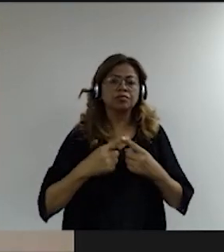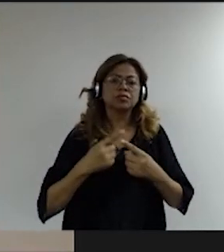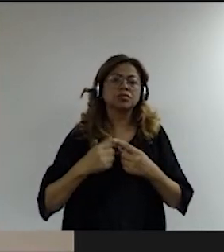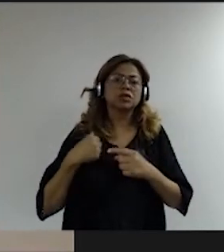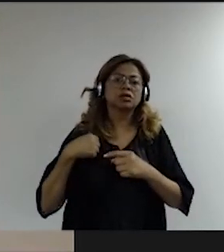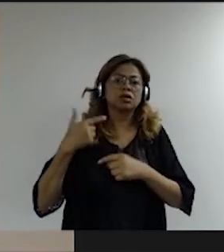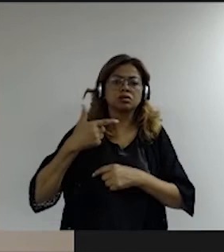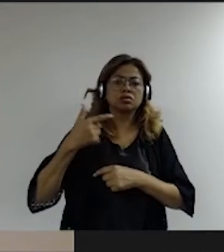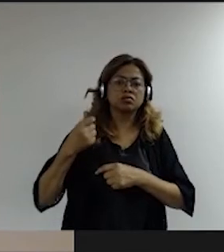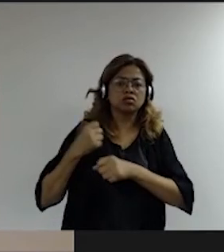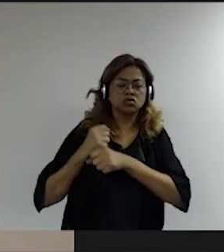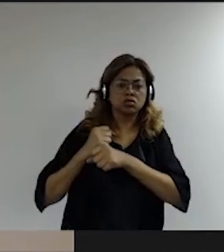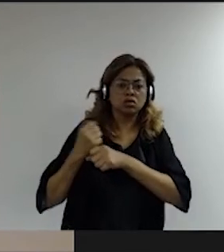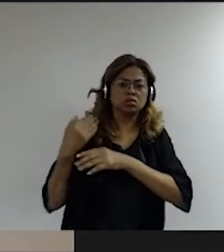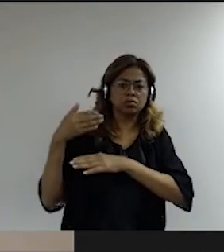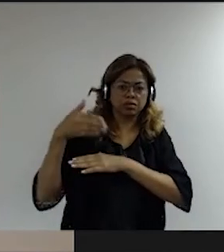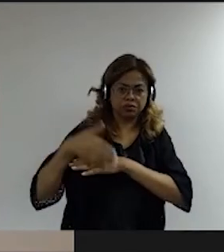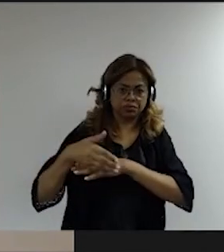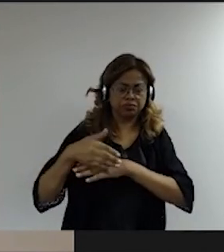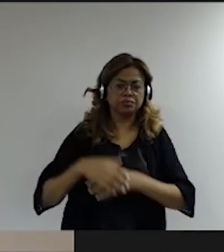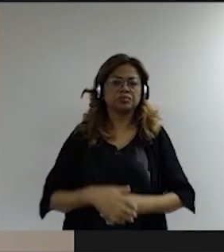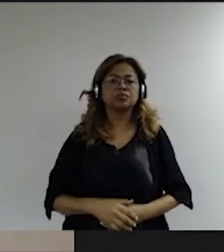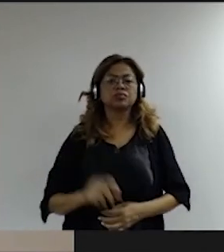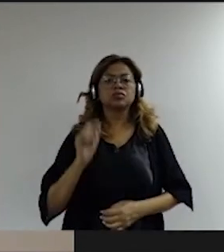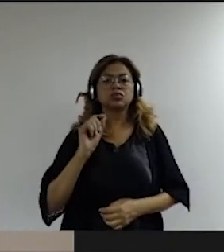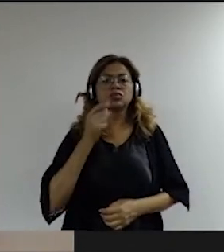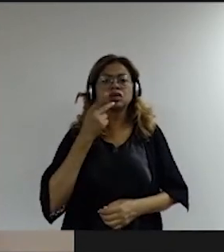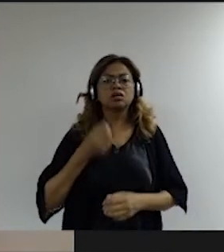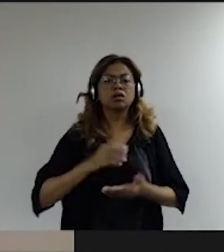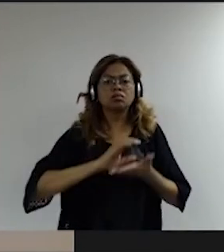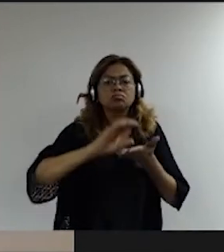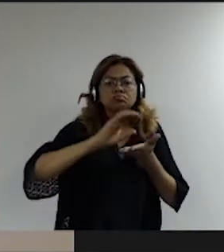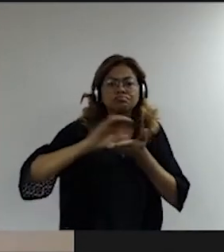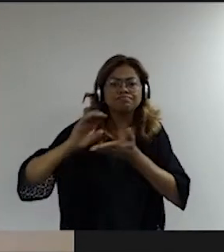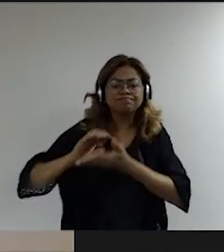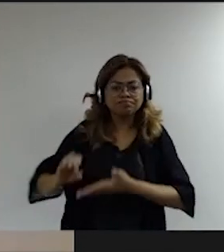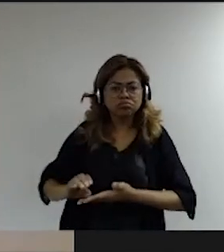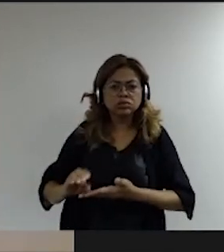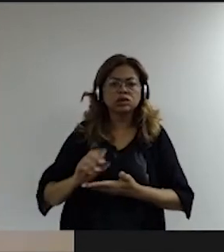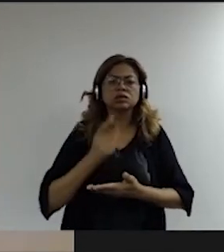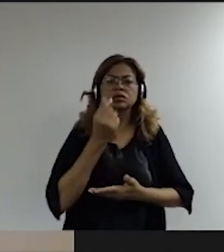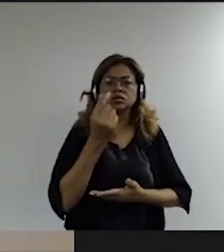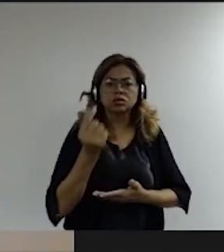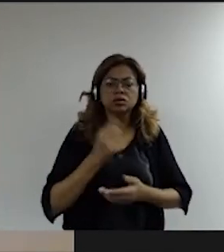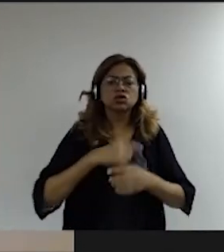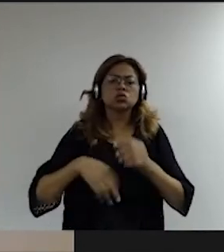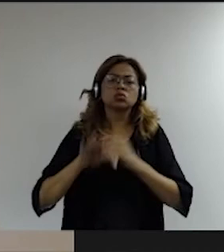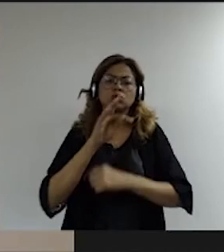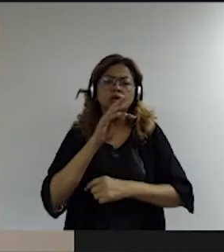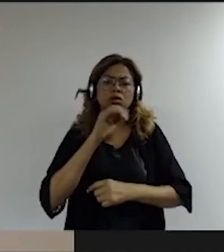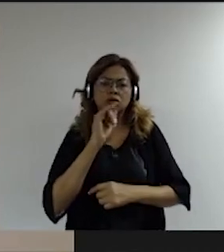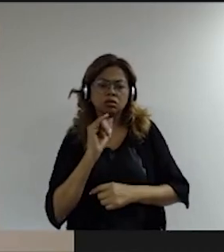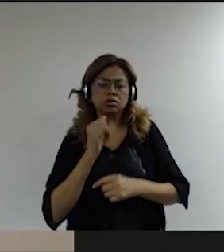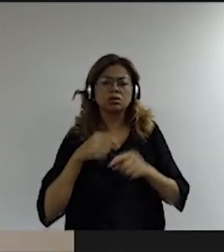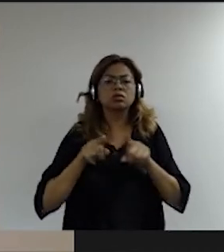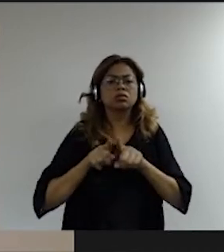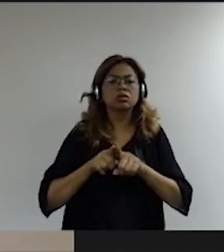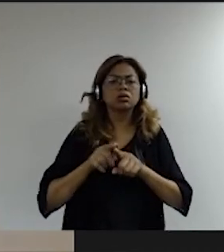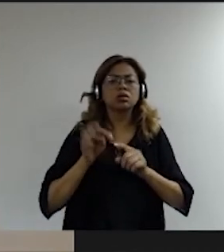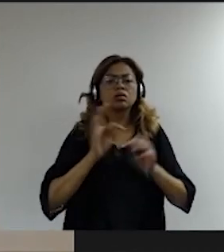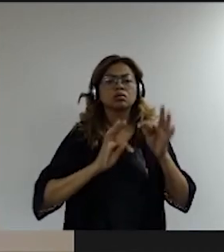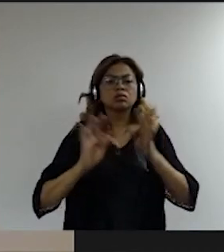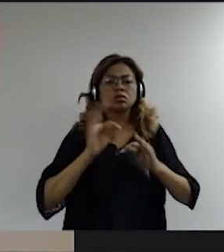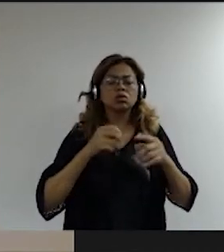20 anos, eu pego o gancho do ministro, ela investiu fortemente em todas as gestões recentes em